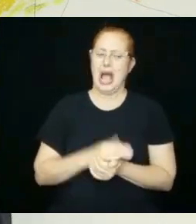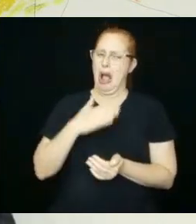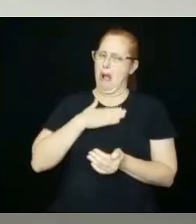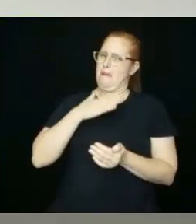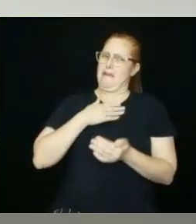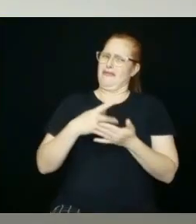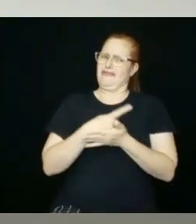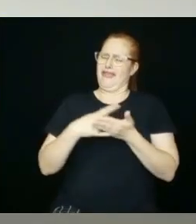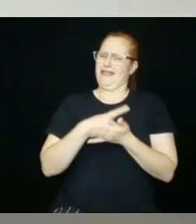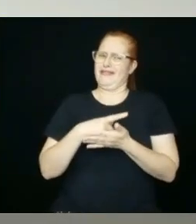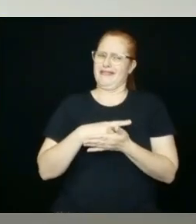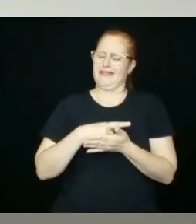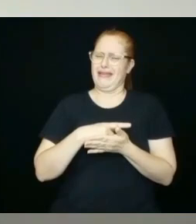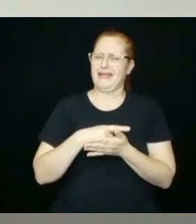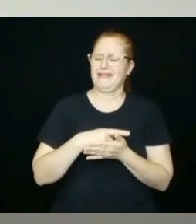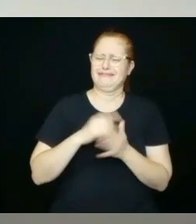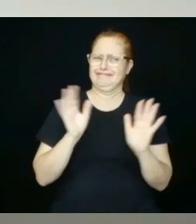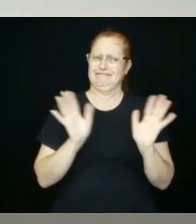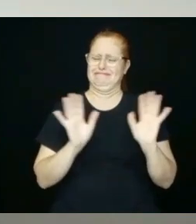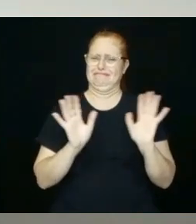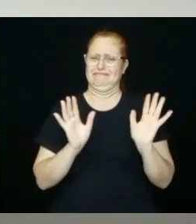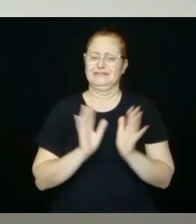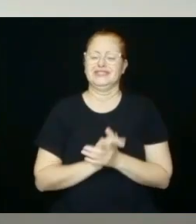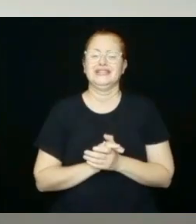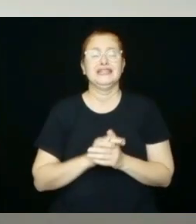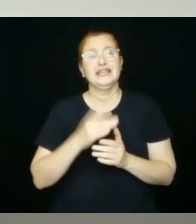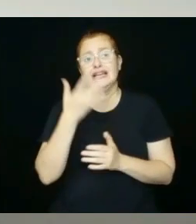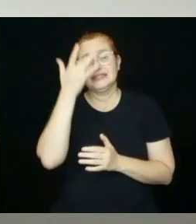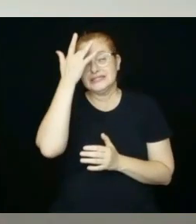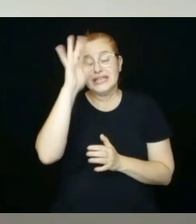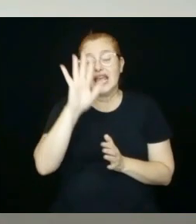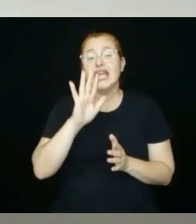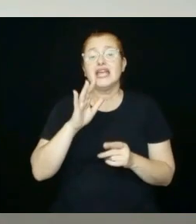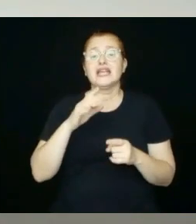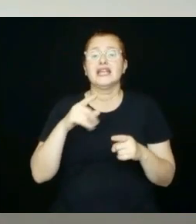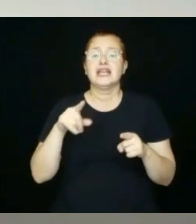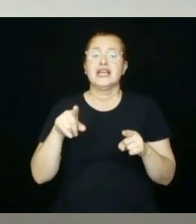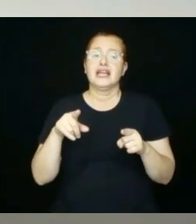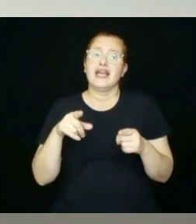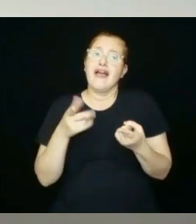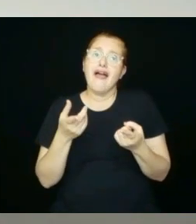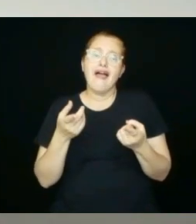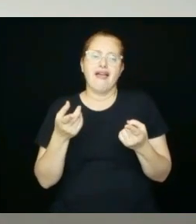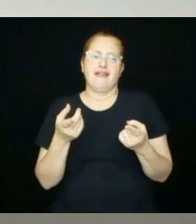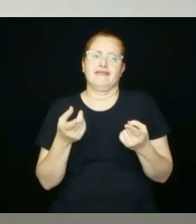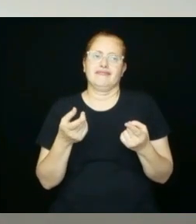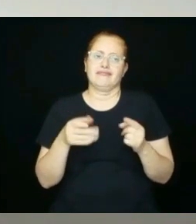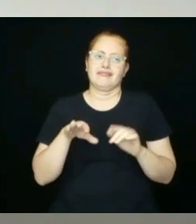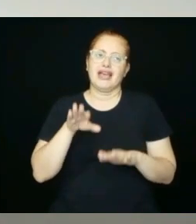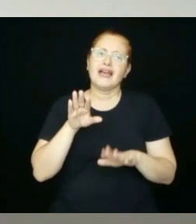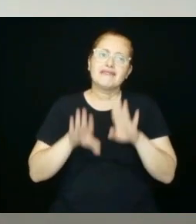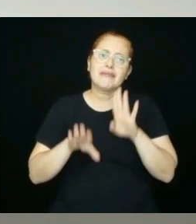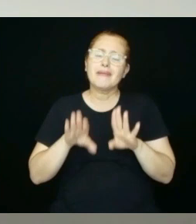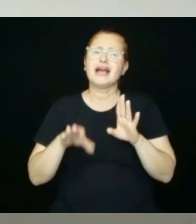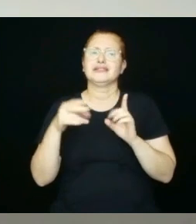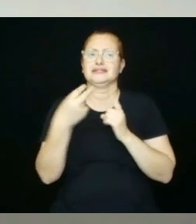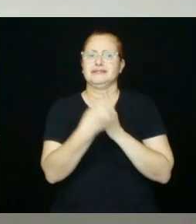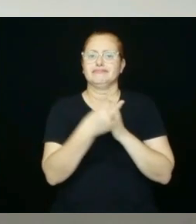bons. Não, mas não sei, é uma questão de ponto de vista, assim, né? Acho que de